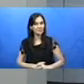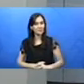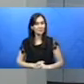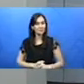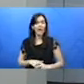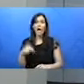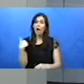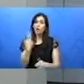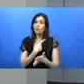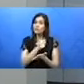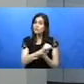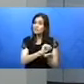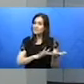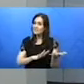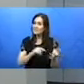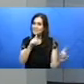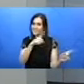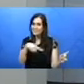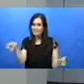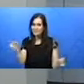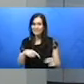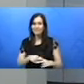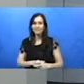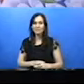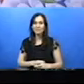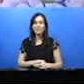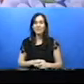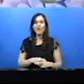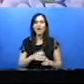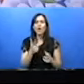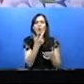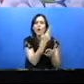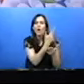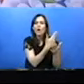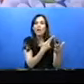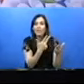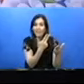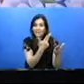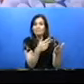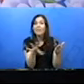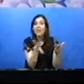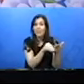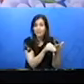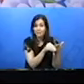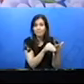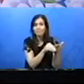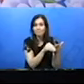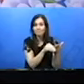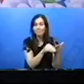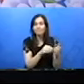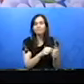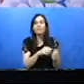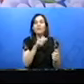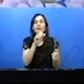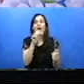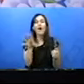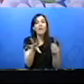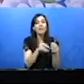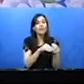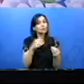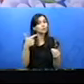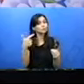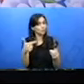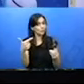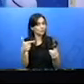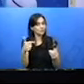Nossa atividade da semana é um recorte do anexo. Aqui nós temos o anexo 2 da